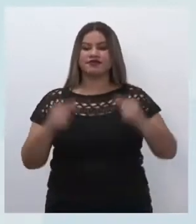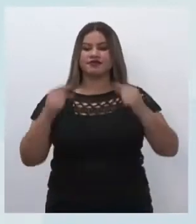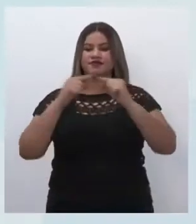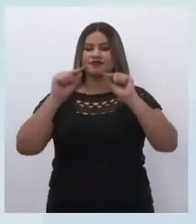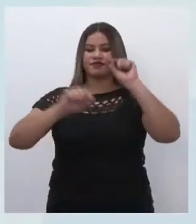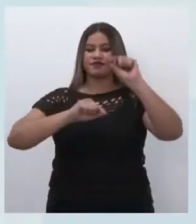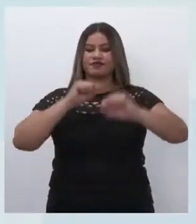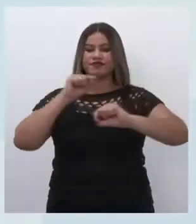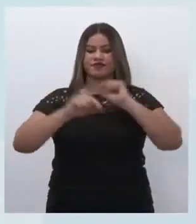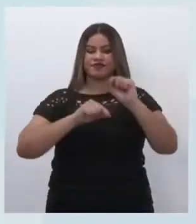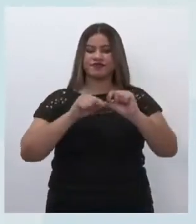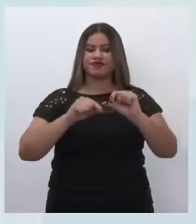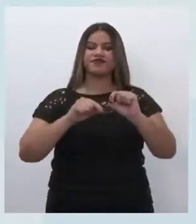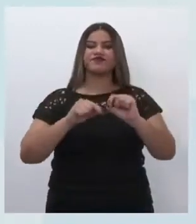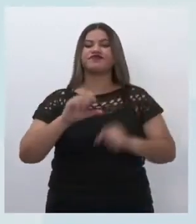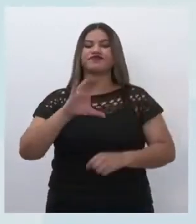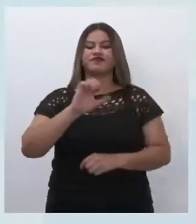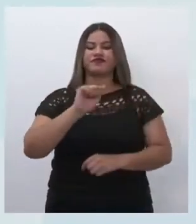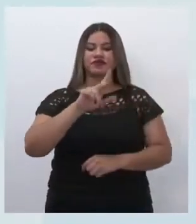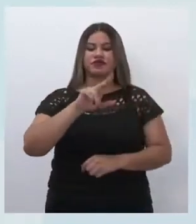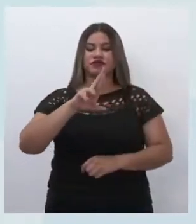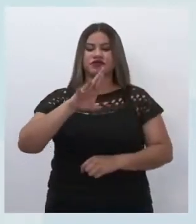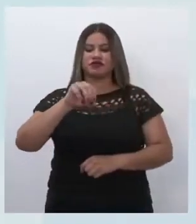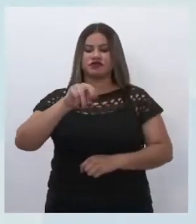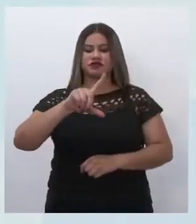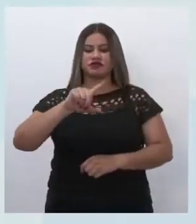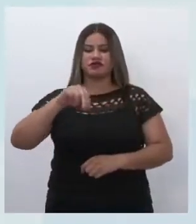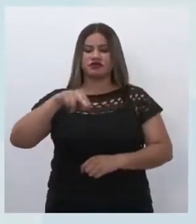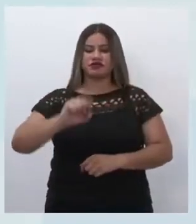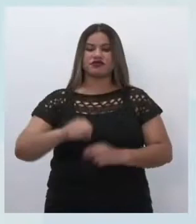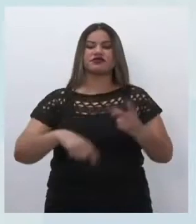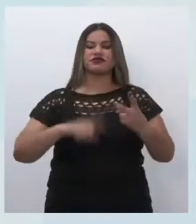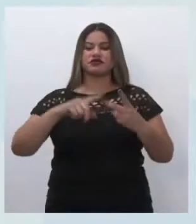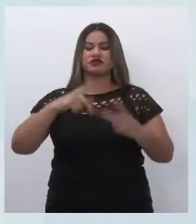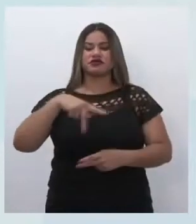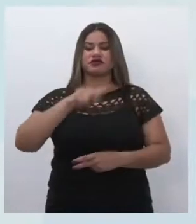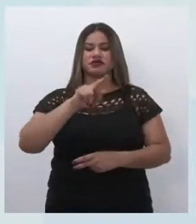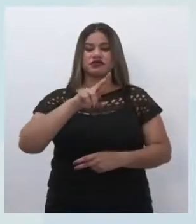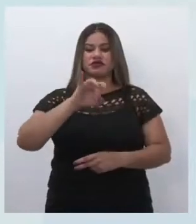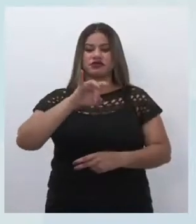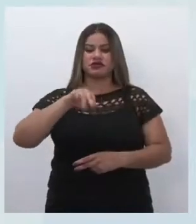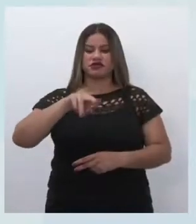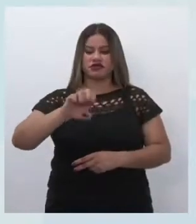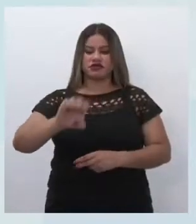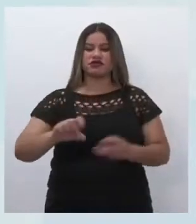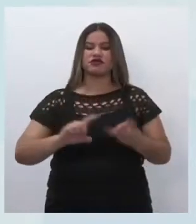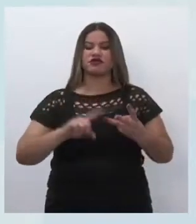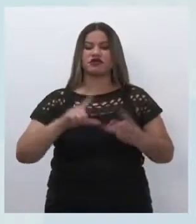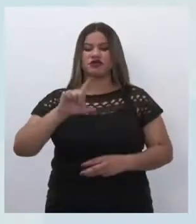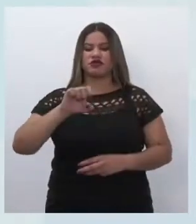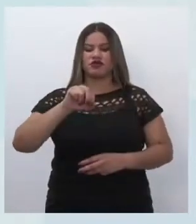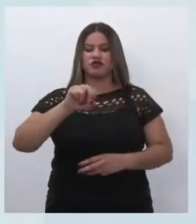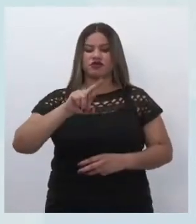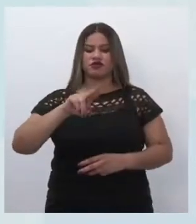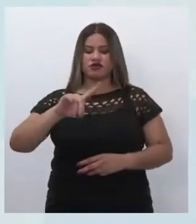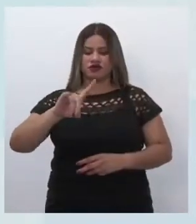são a Carolina Canon, a Cristine Silmone Martins, a Lourdes Silva e a